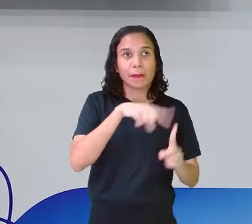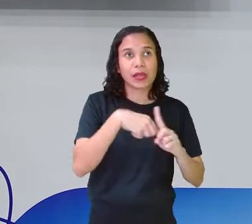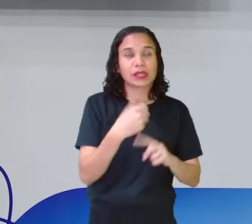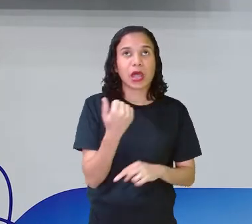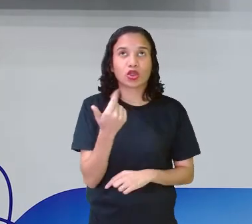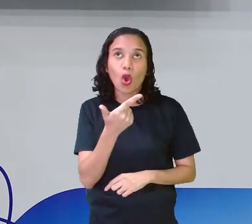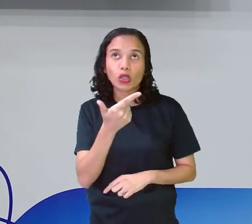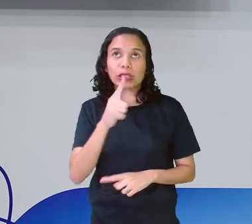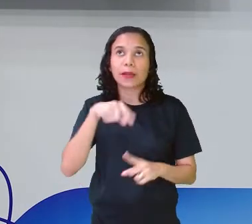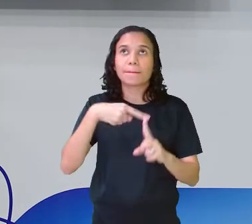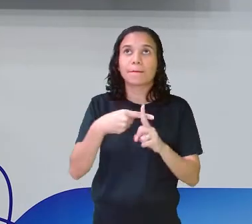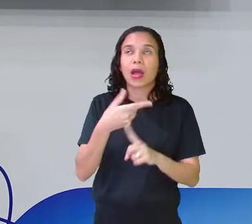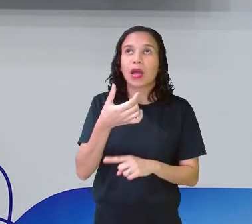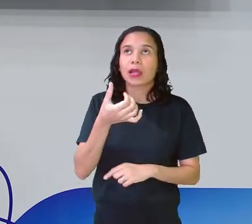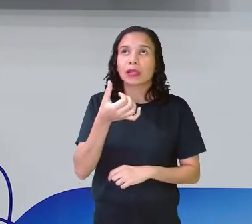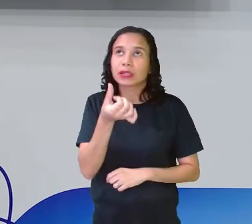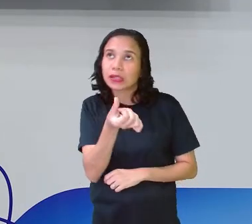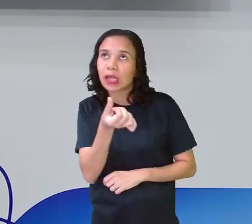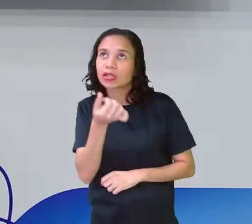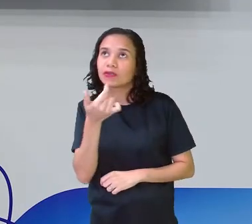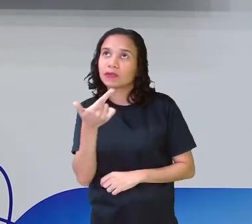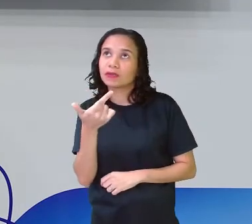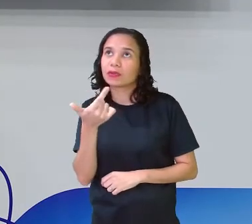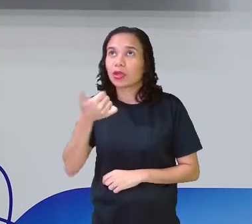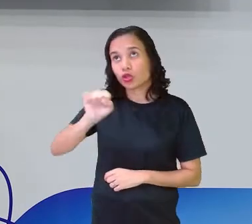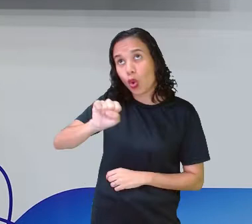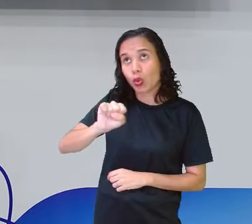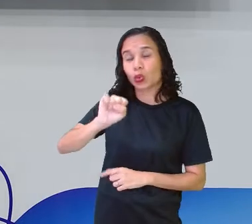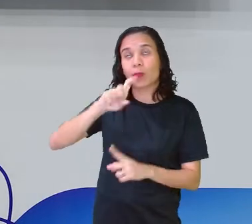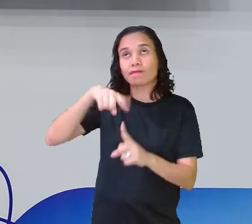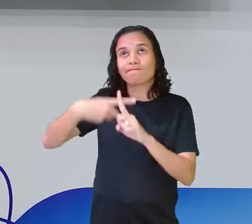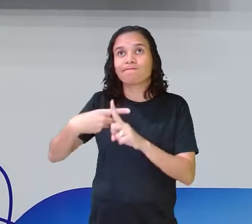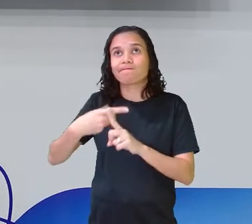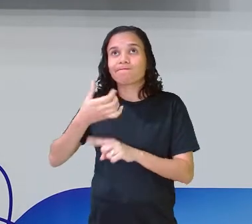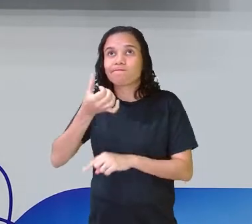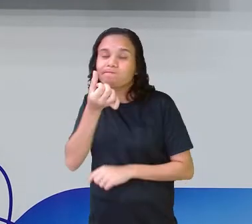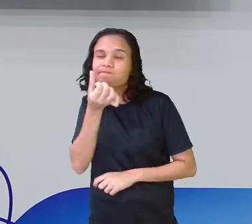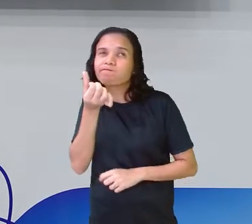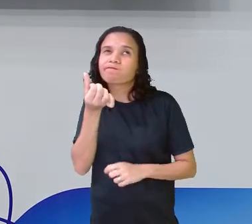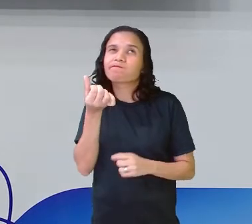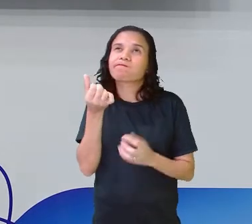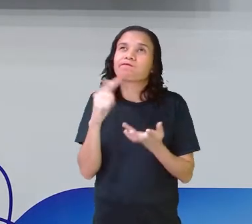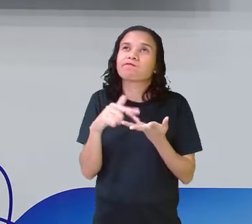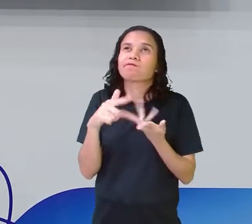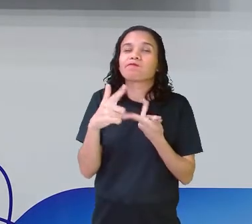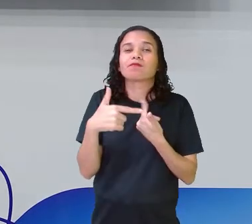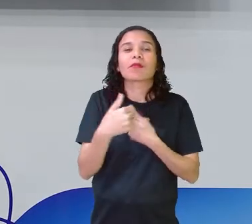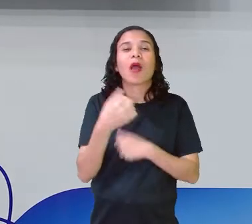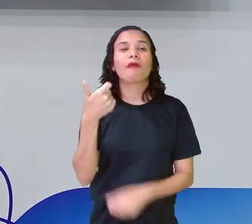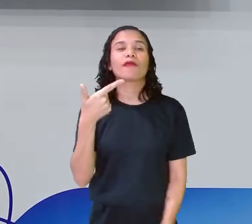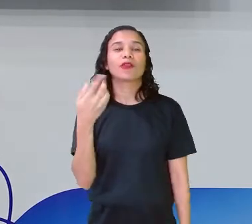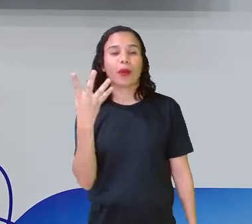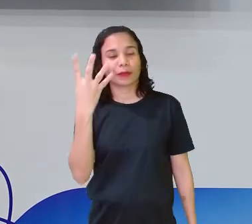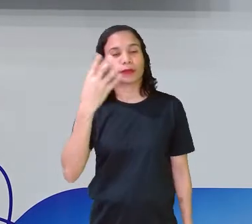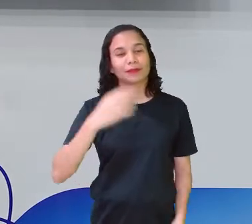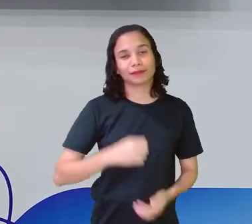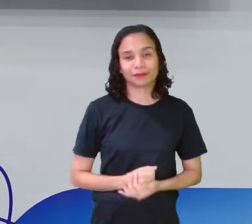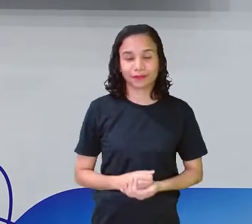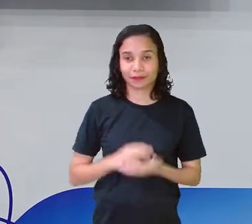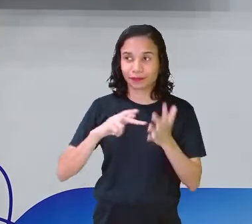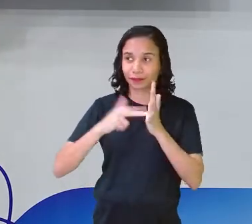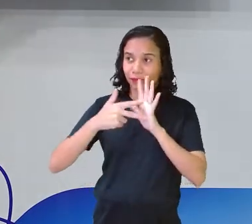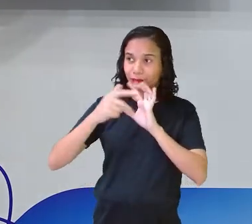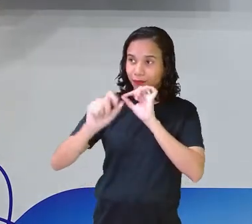6, 12. 12 mais 6, 18. 18 com 6, 24.